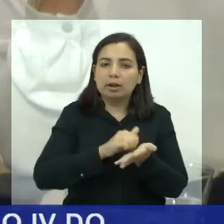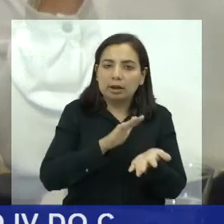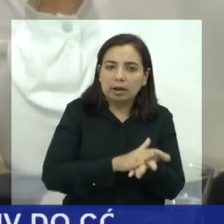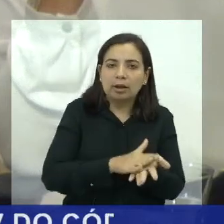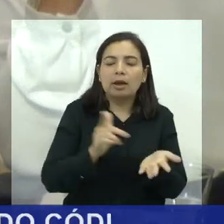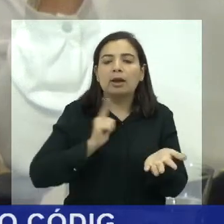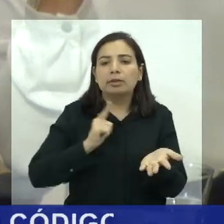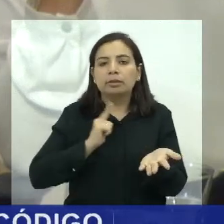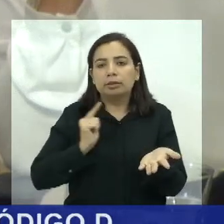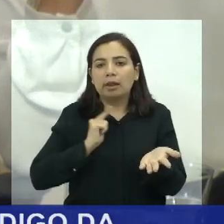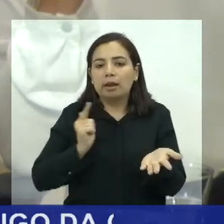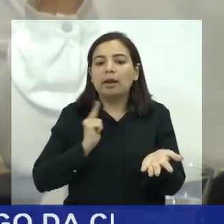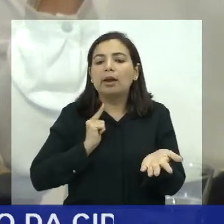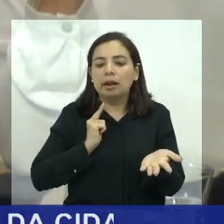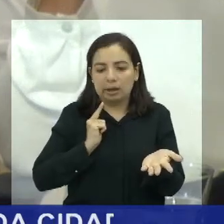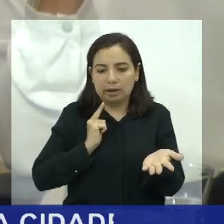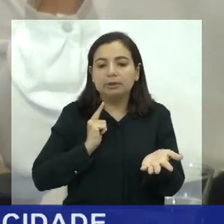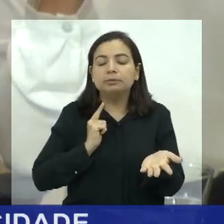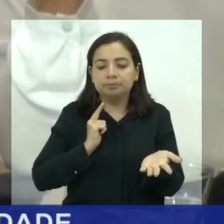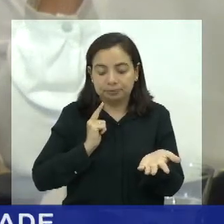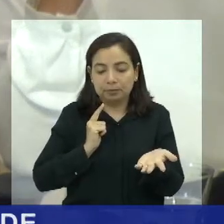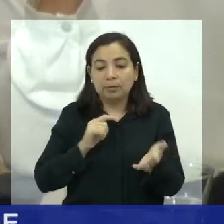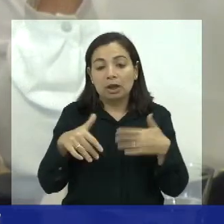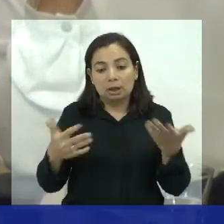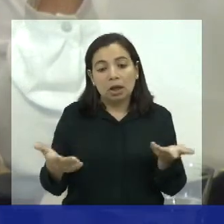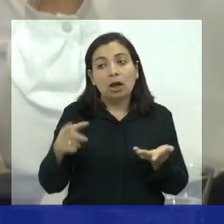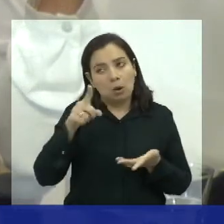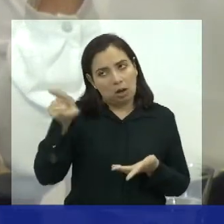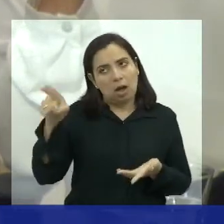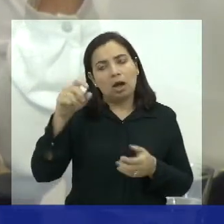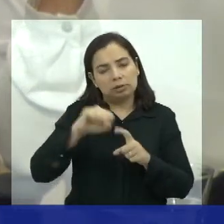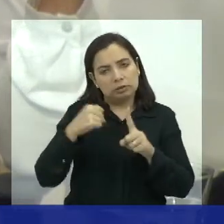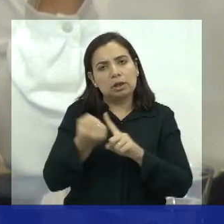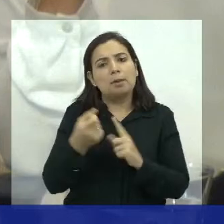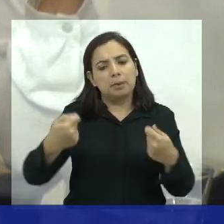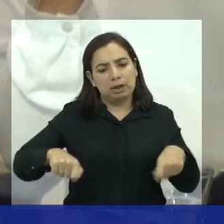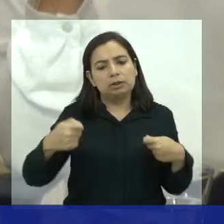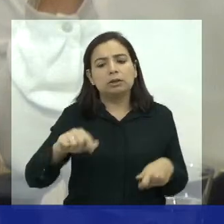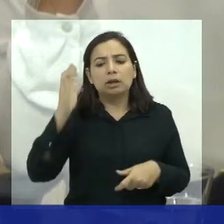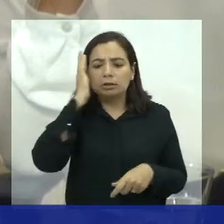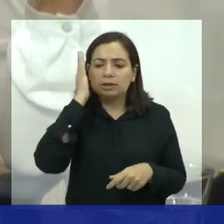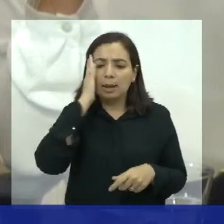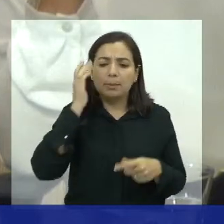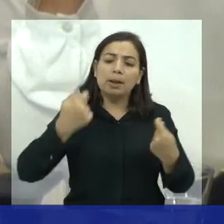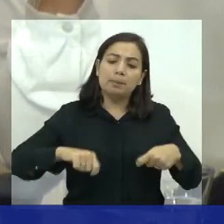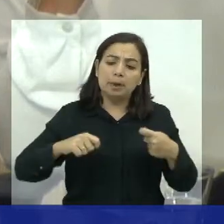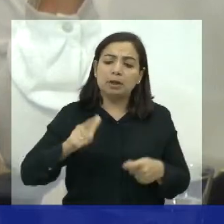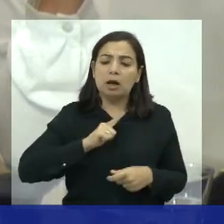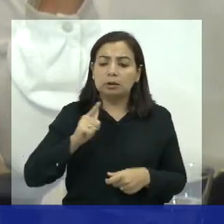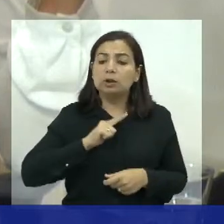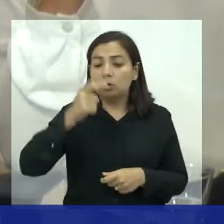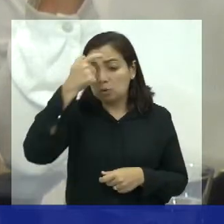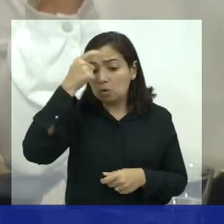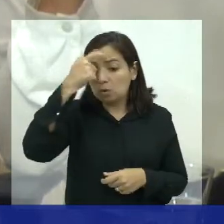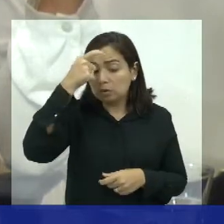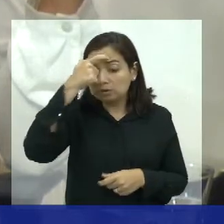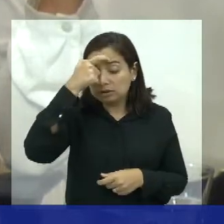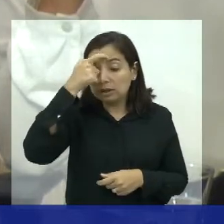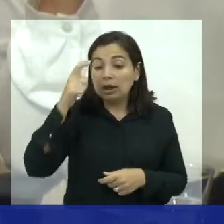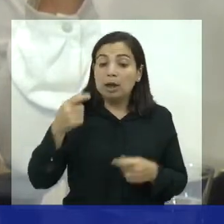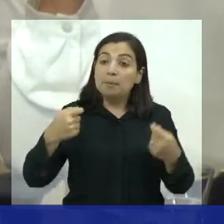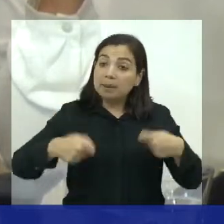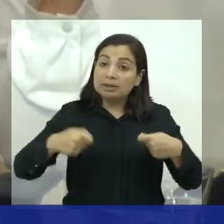certo? Claro, eu acho que a população tem que participar para uma cidade